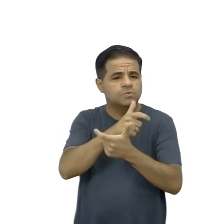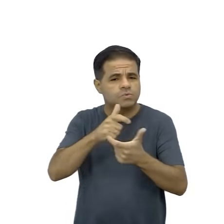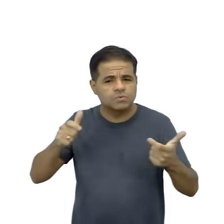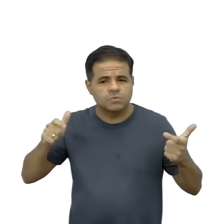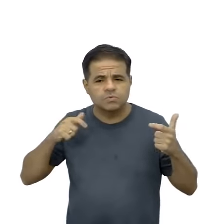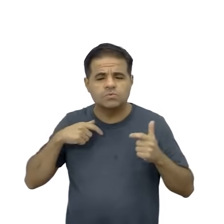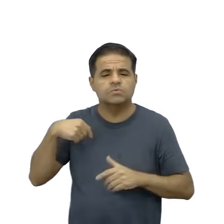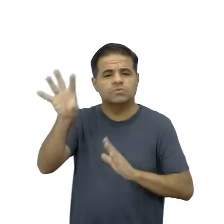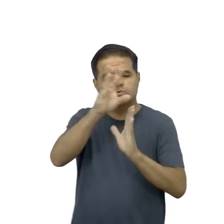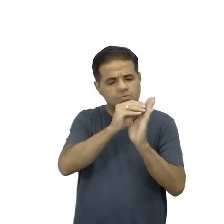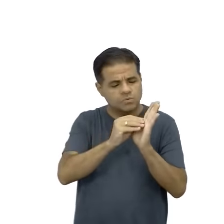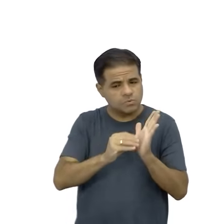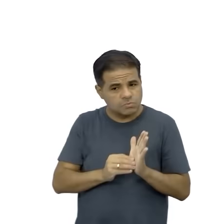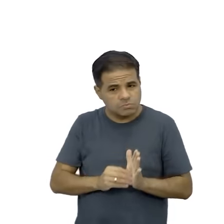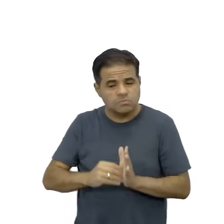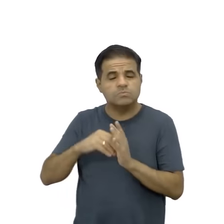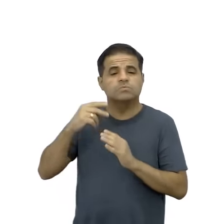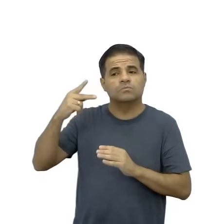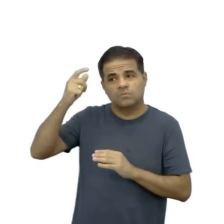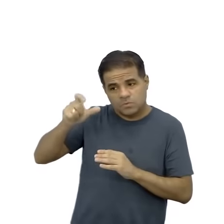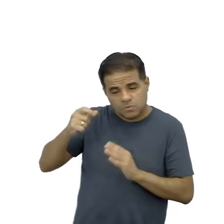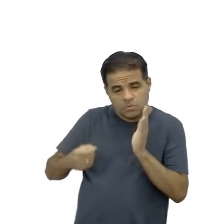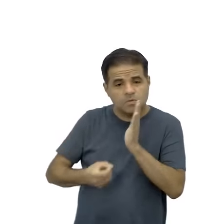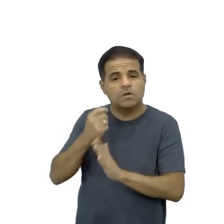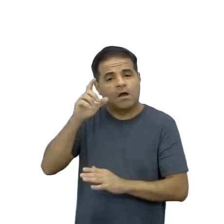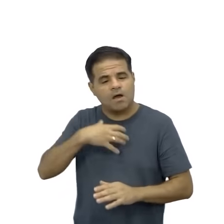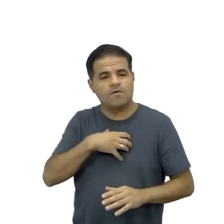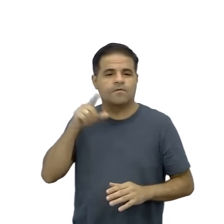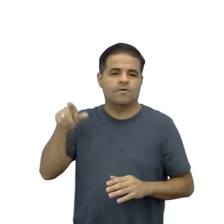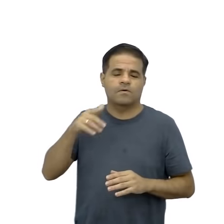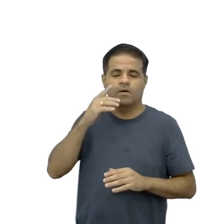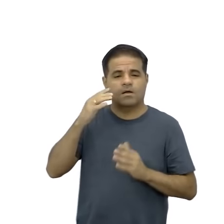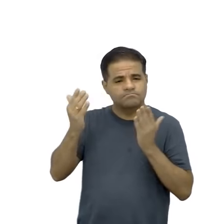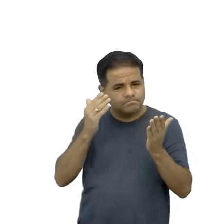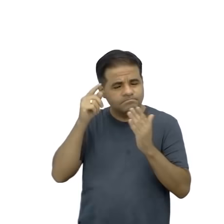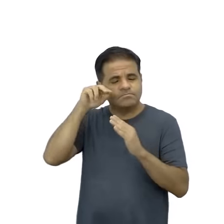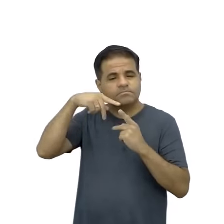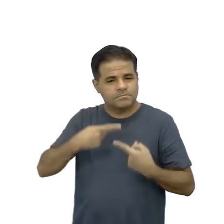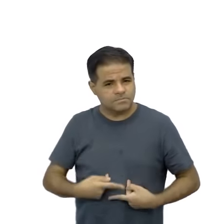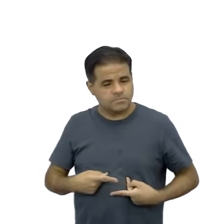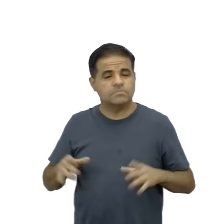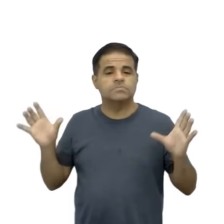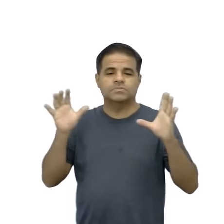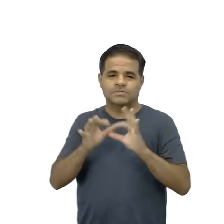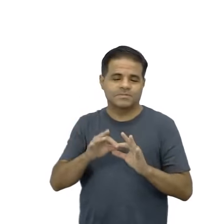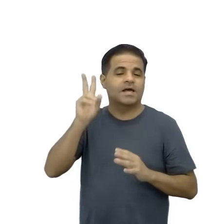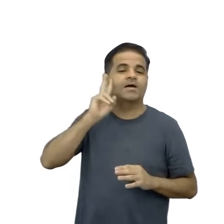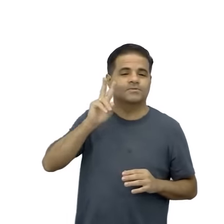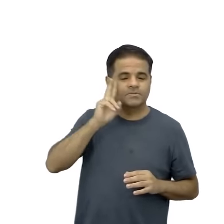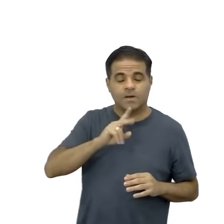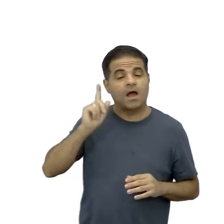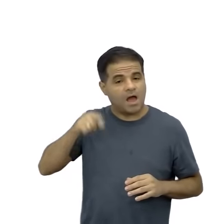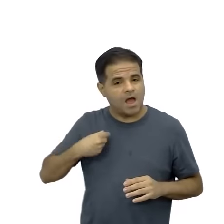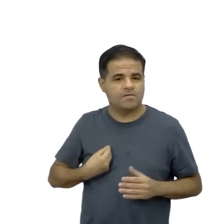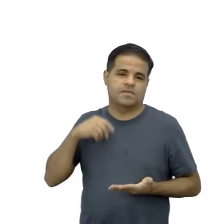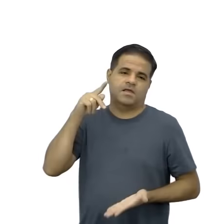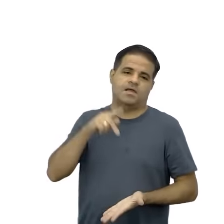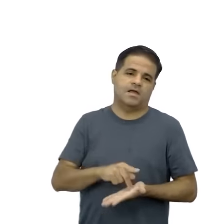de roteiro, segundo o criador, é a forma como a psique humana associa essa história à vida